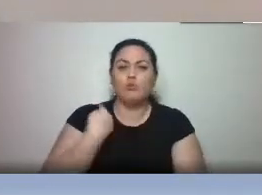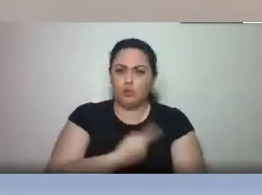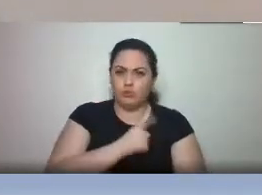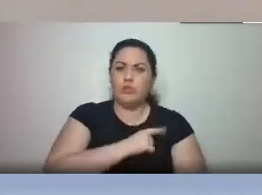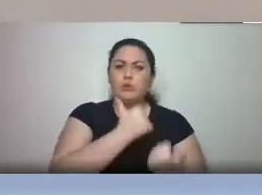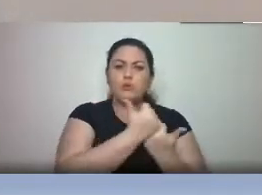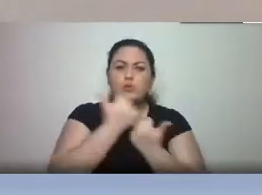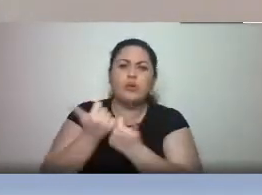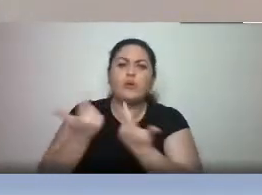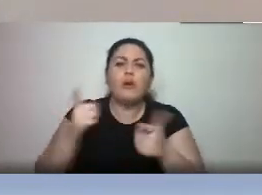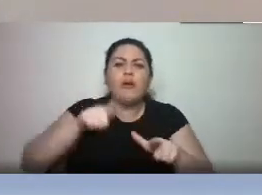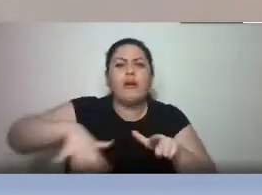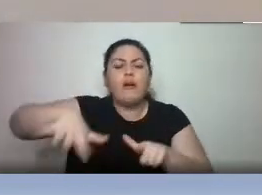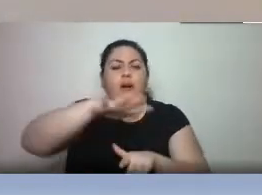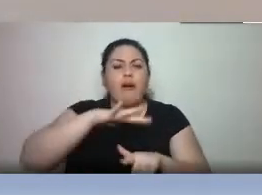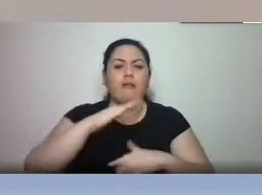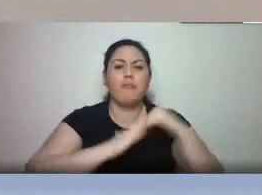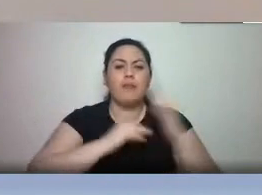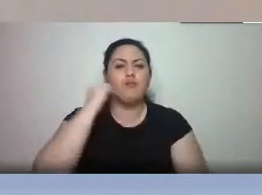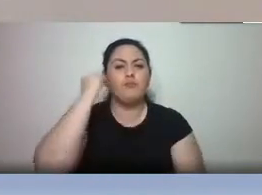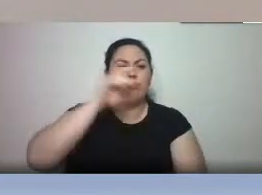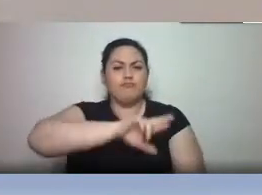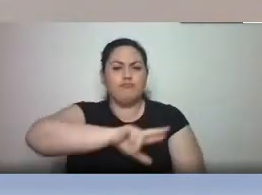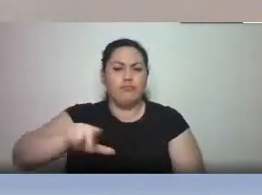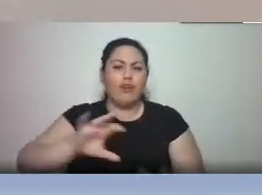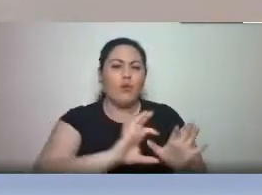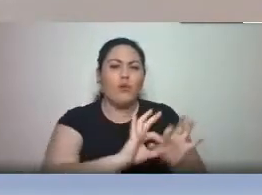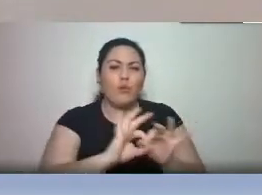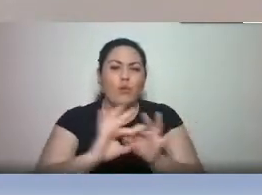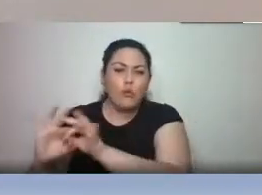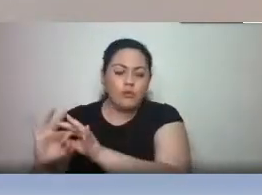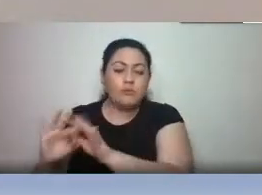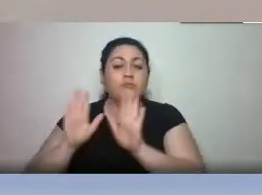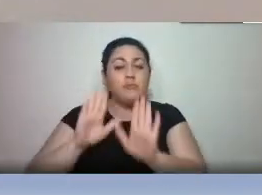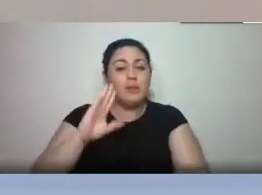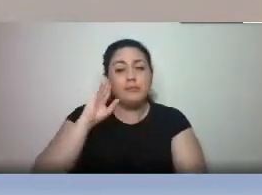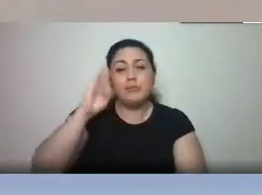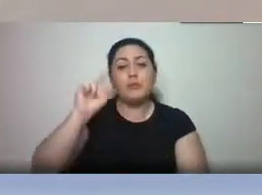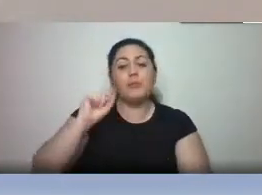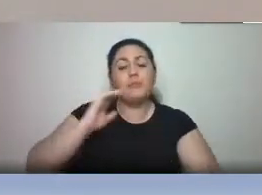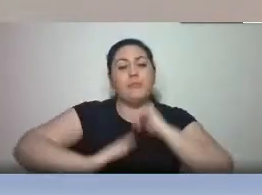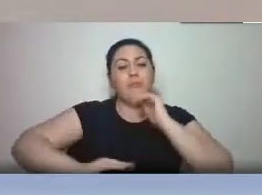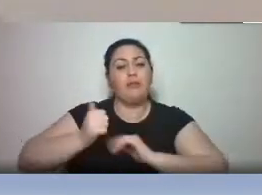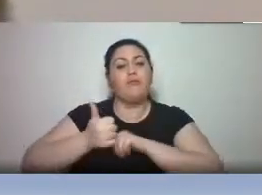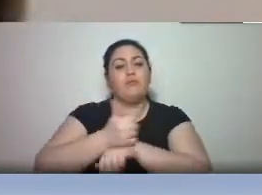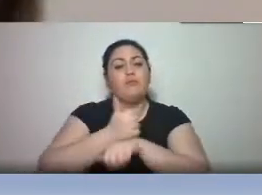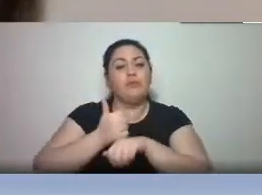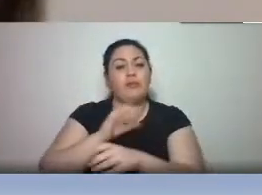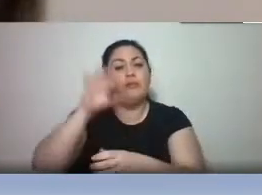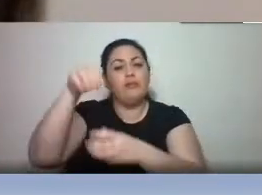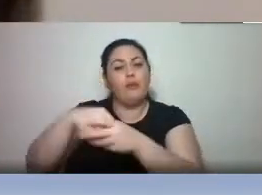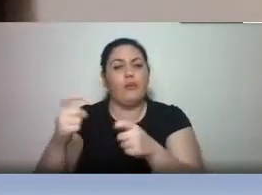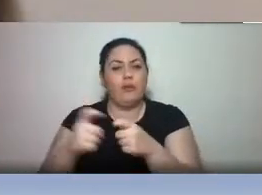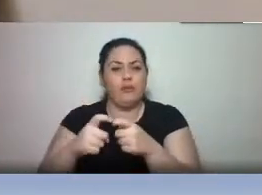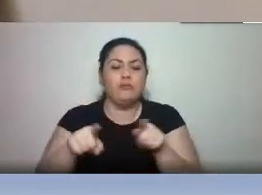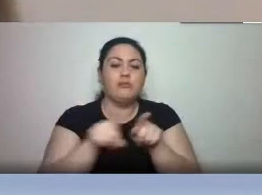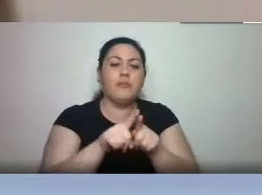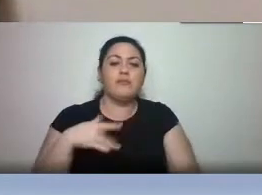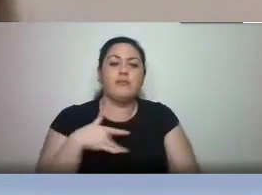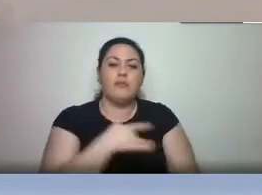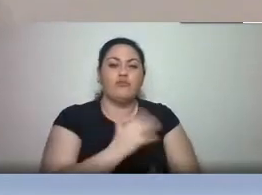atuação da psicologia em diferentes contextos, mas especialmente sobre a prática profissional em clínica e em saúde